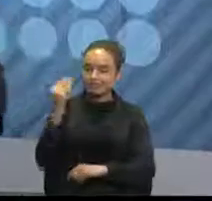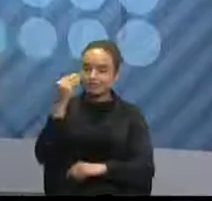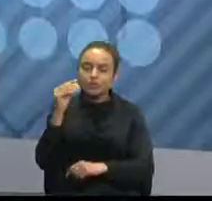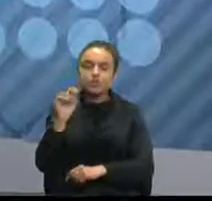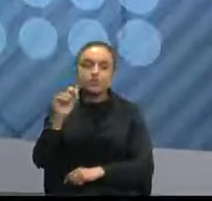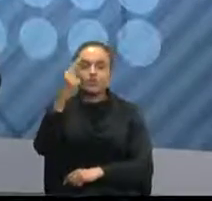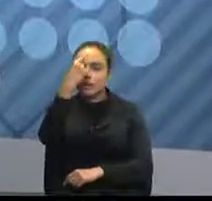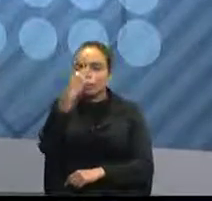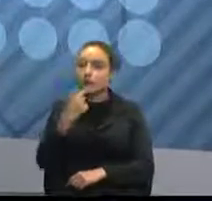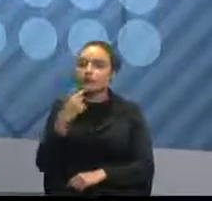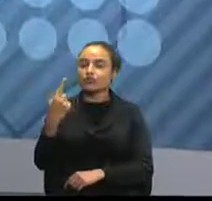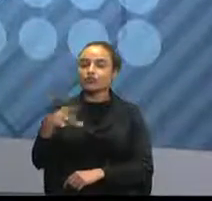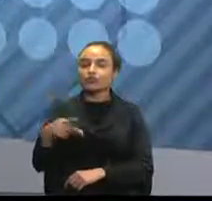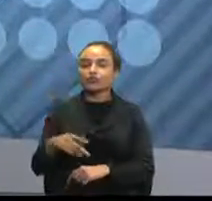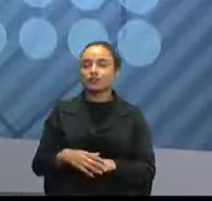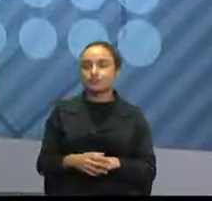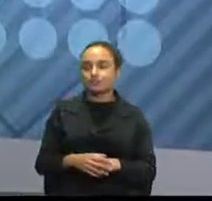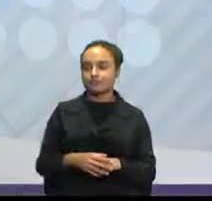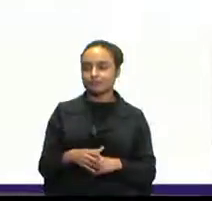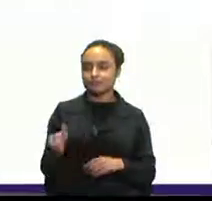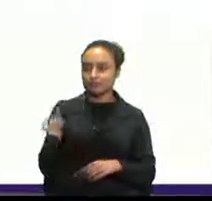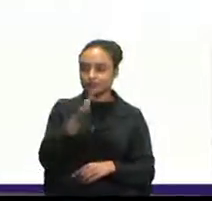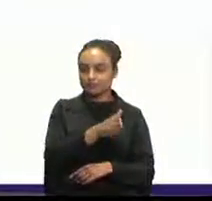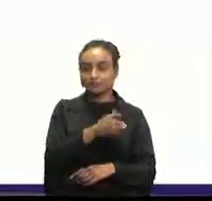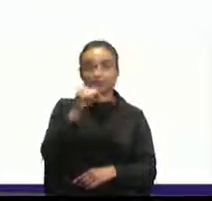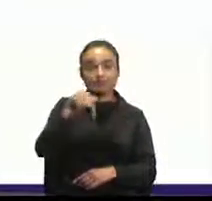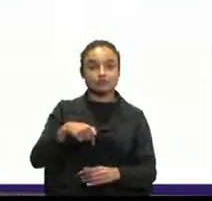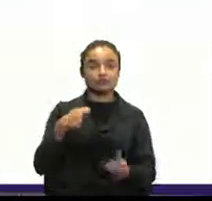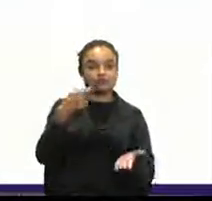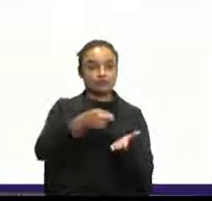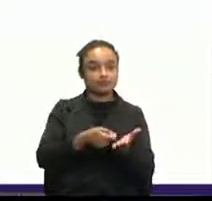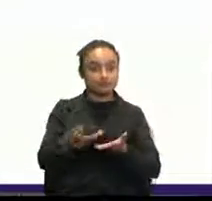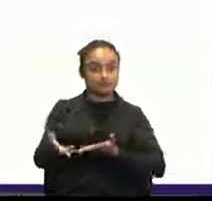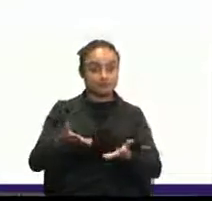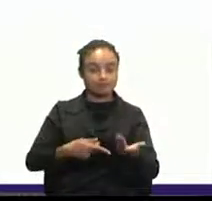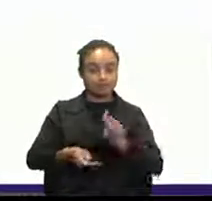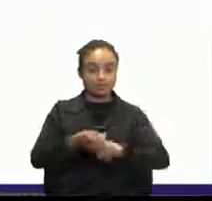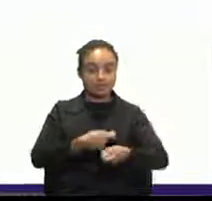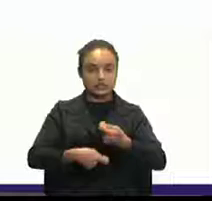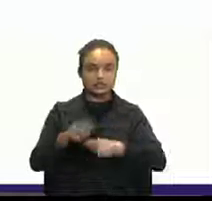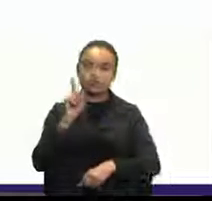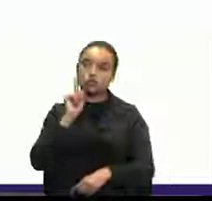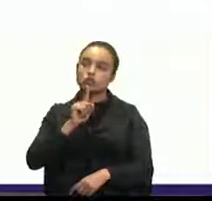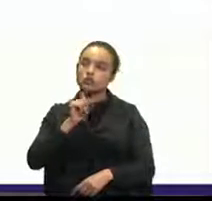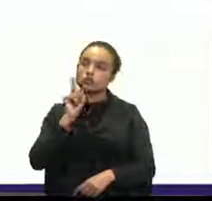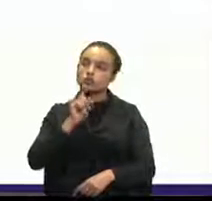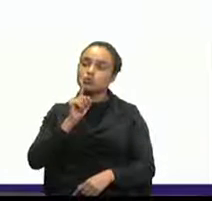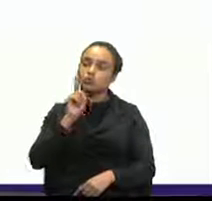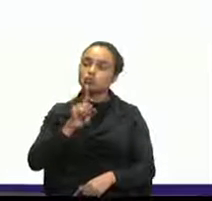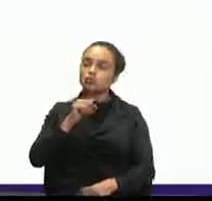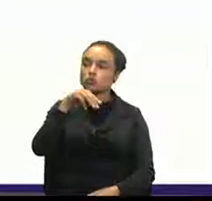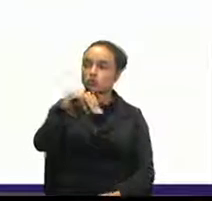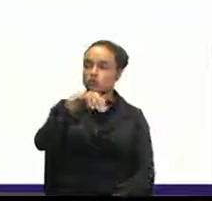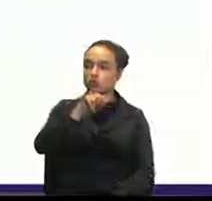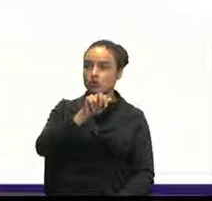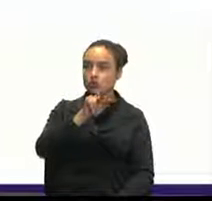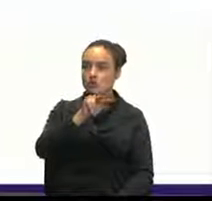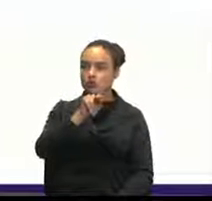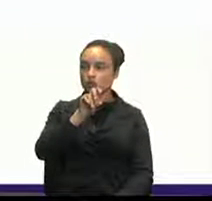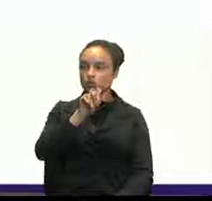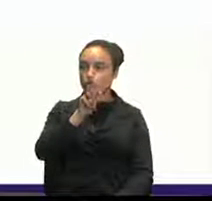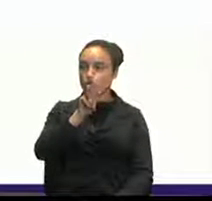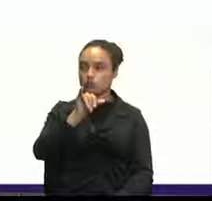e diversificar os meus investimentos voltando ao quadro o economista americano harry maxime convites pesquisou o comportamento de investidores